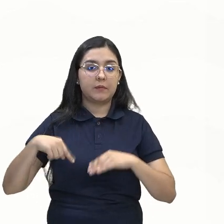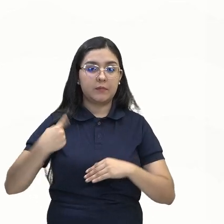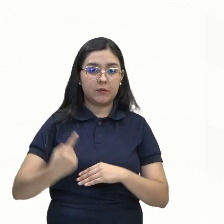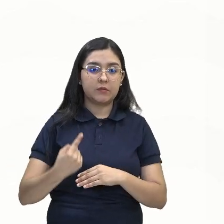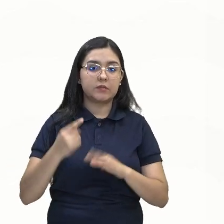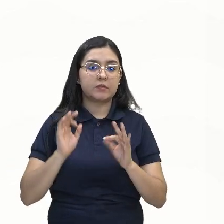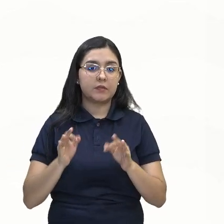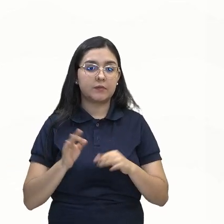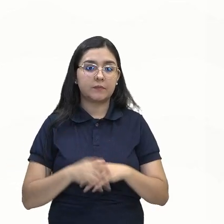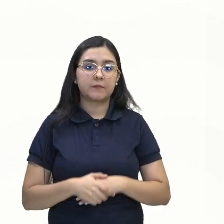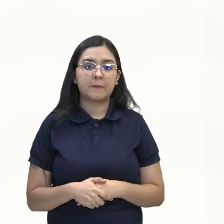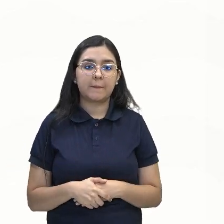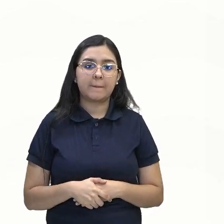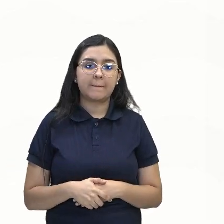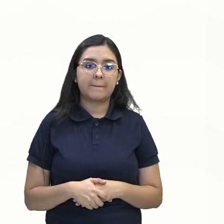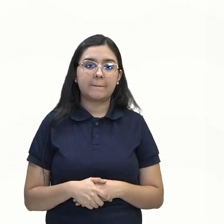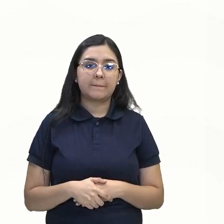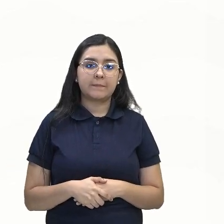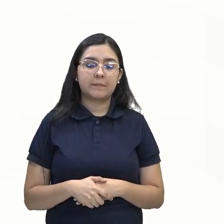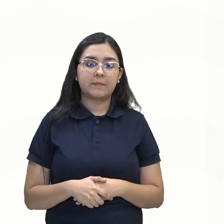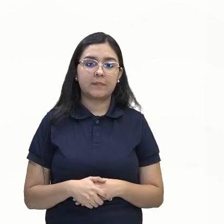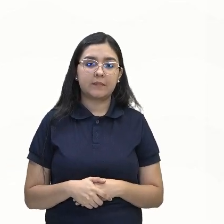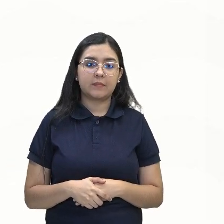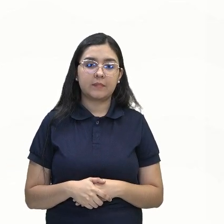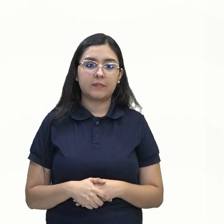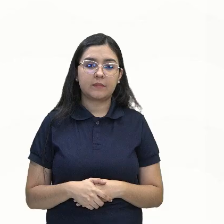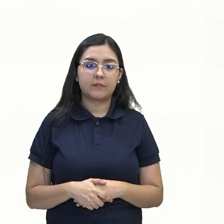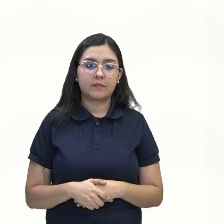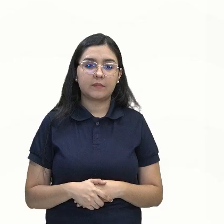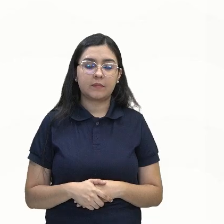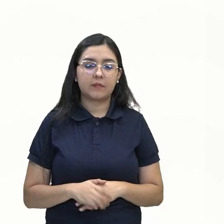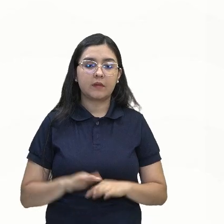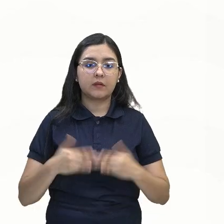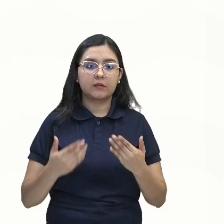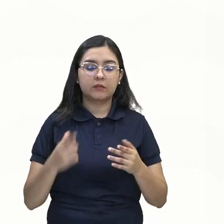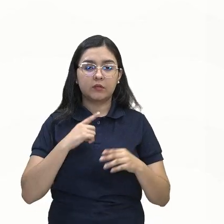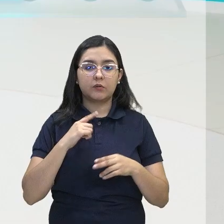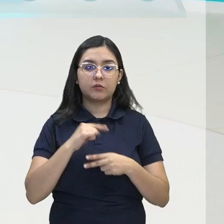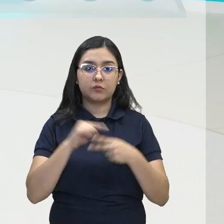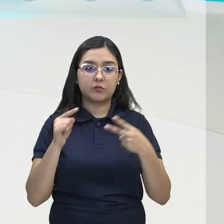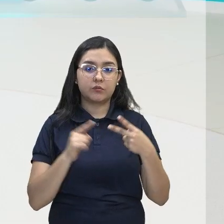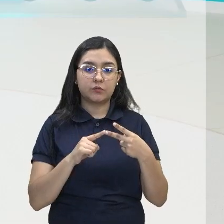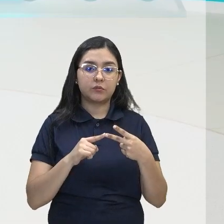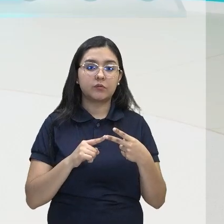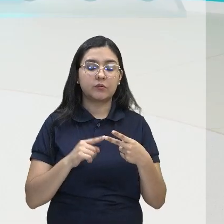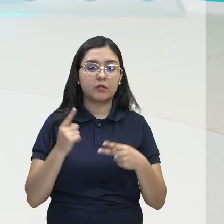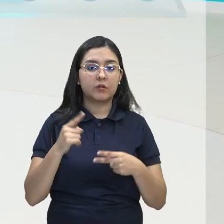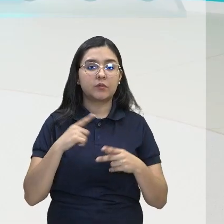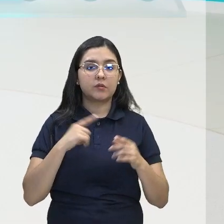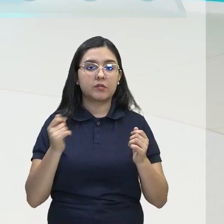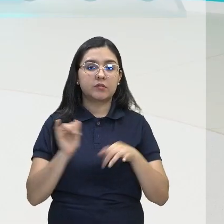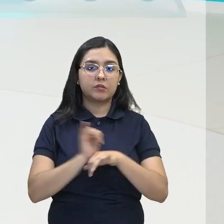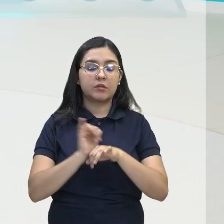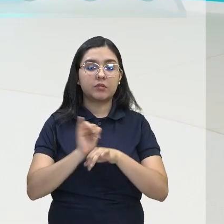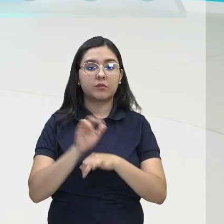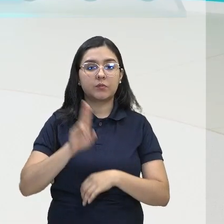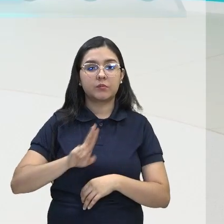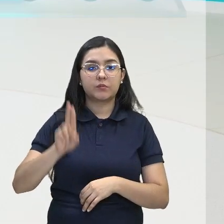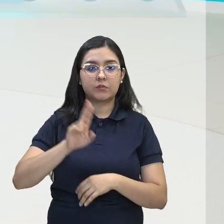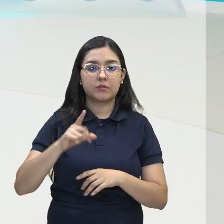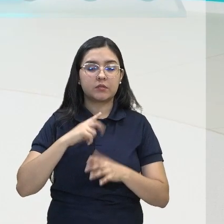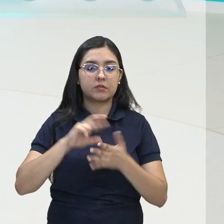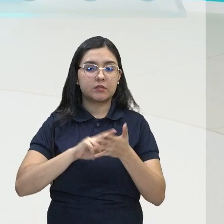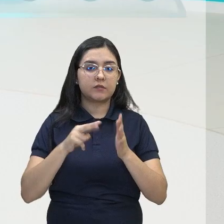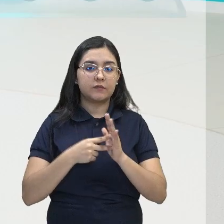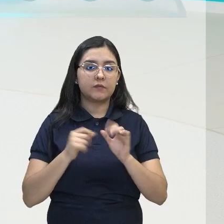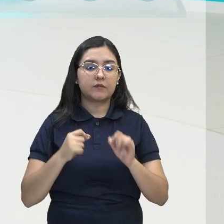Tá certo? Então, tanto o so do I como o so am I são duas formas que eu utilizo que